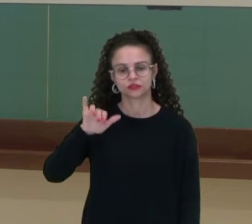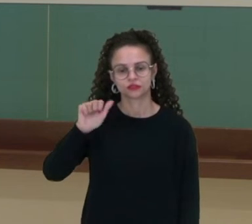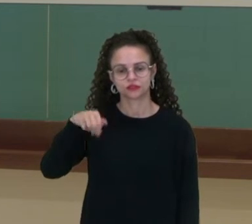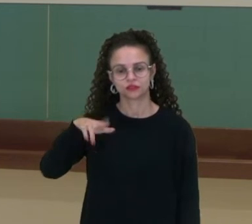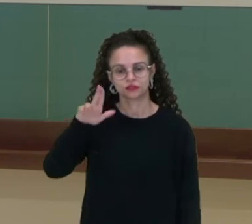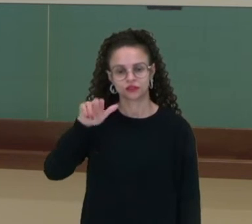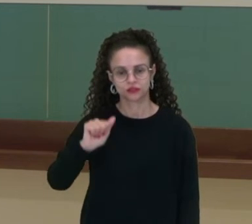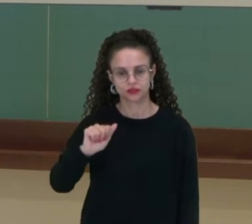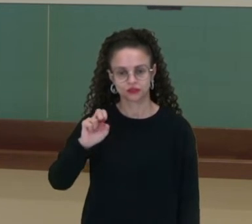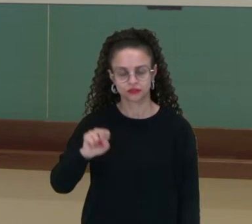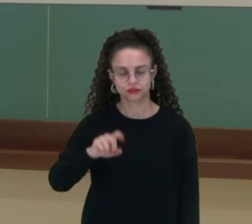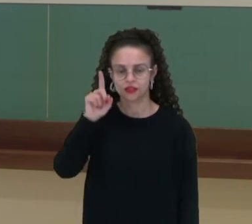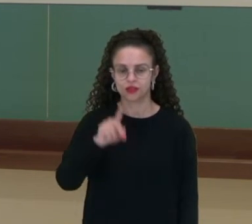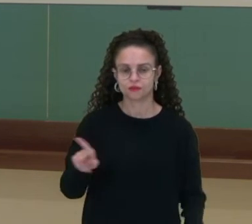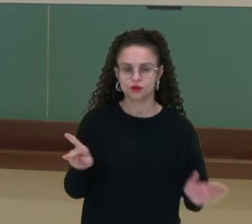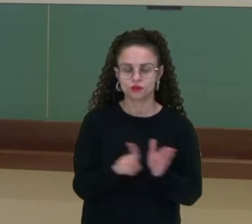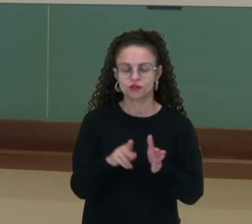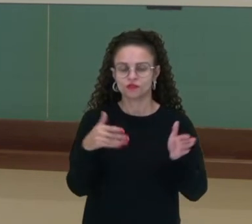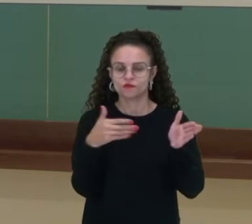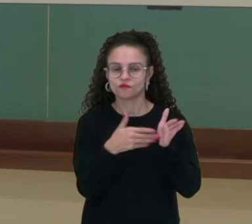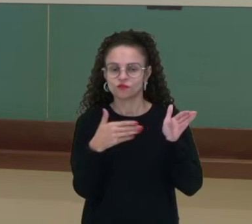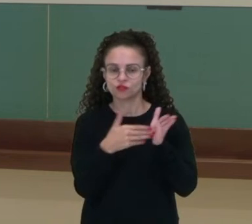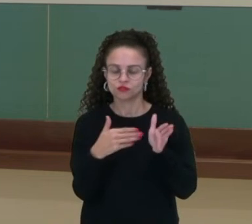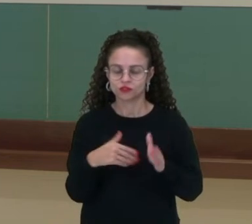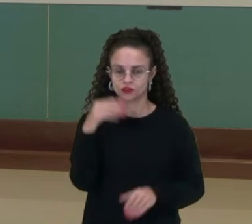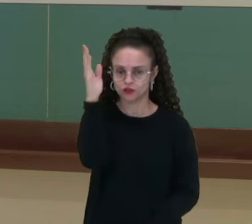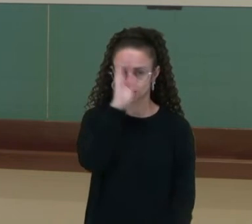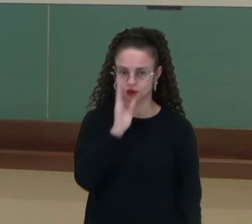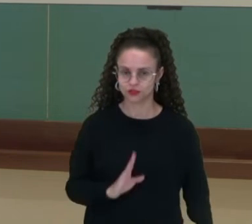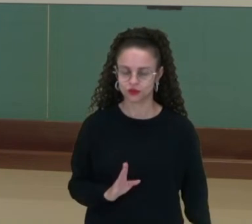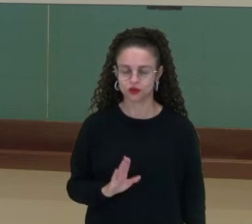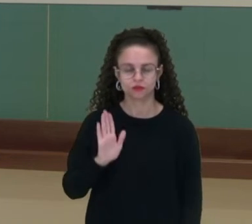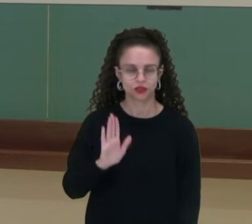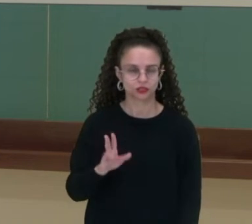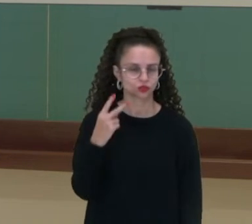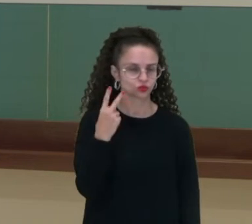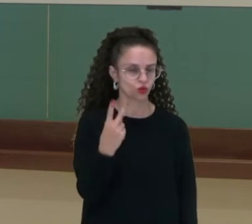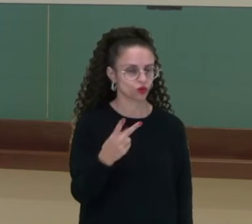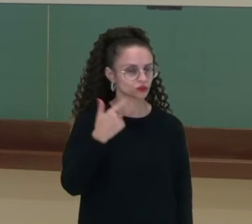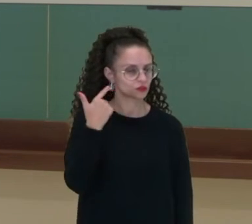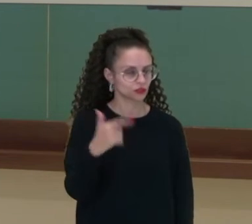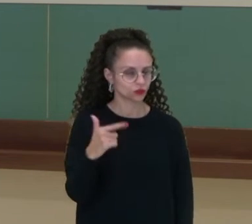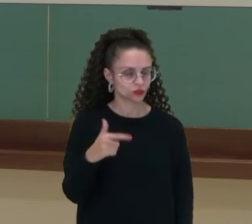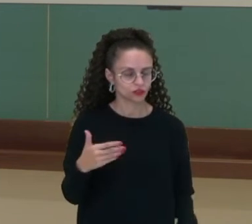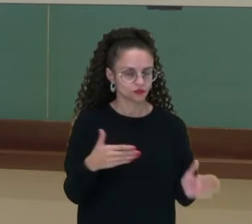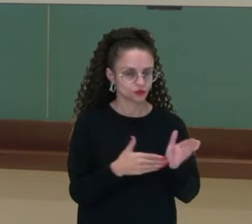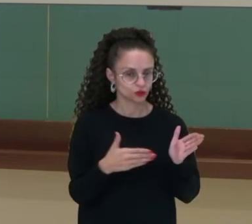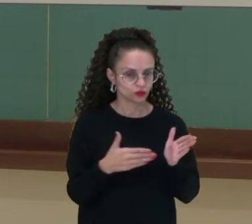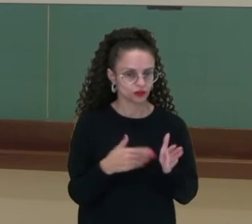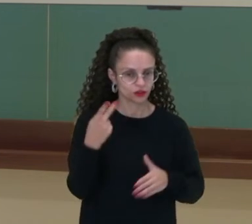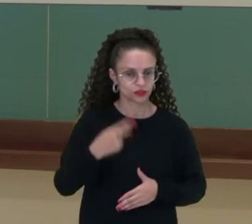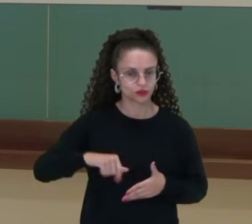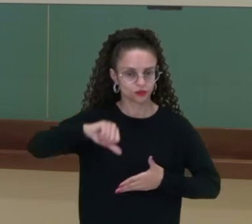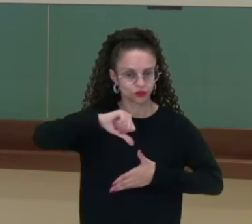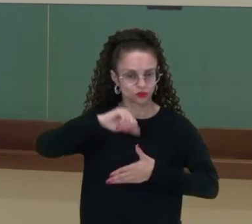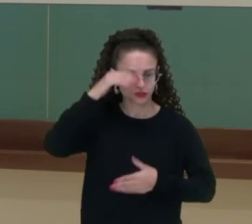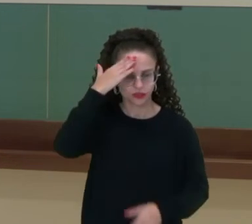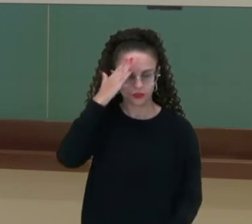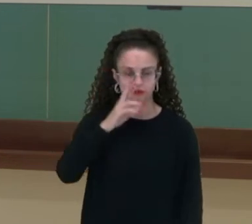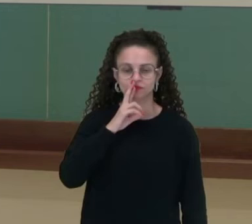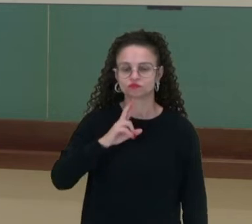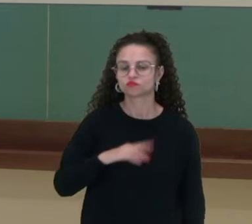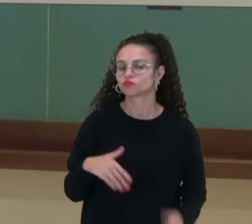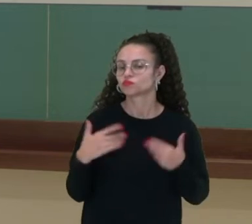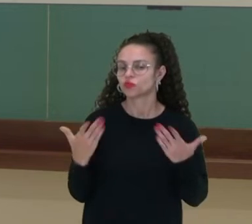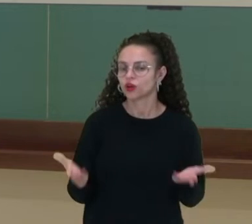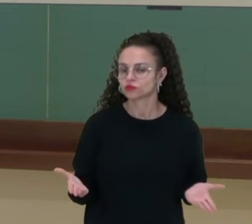são países aí que fazem fronteira com o Brasil, ok? Mas 2 aí não fazem fronteira com o Brasil na América do Sul. Você sabe me responder quais